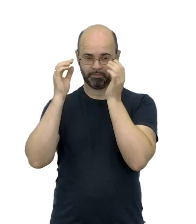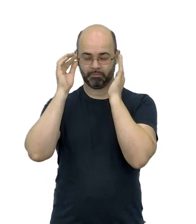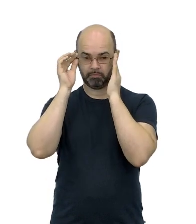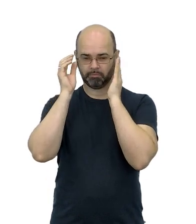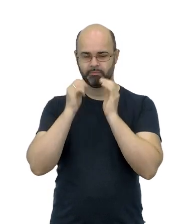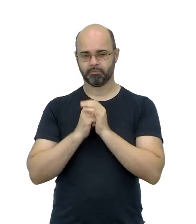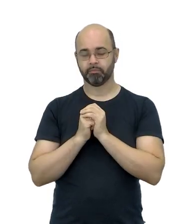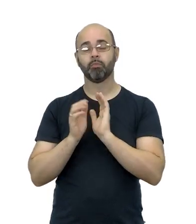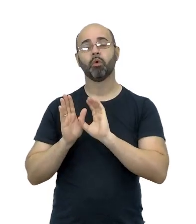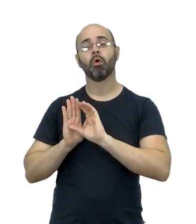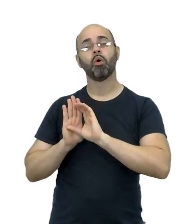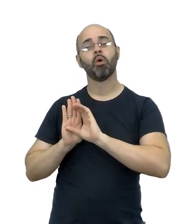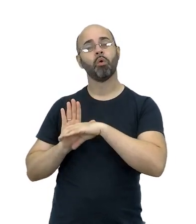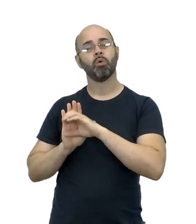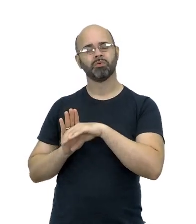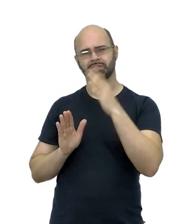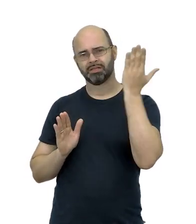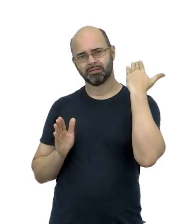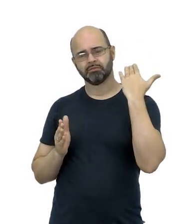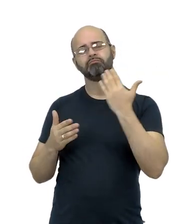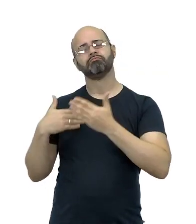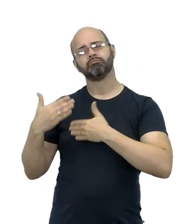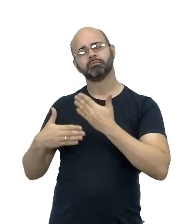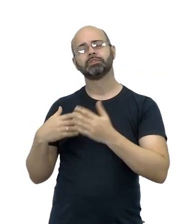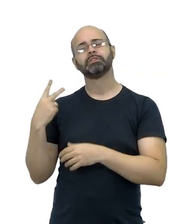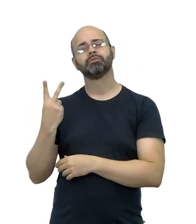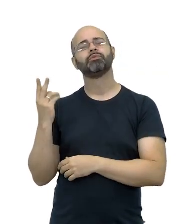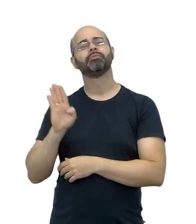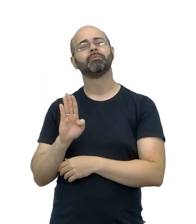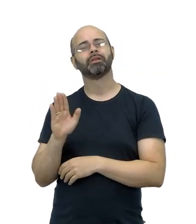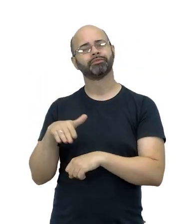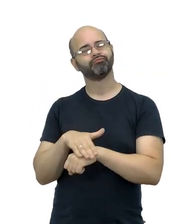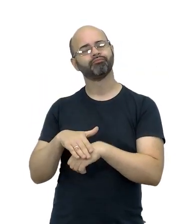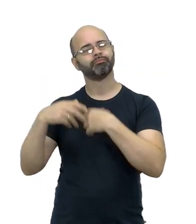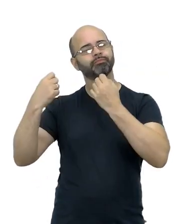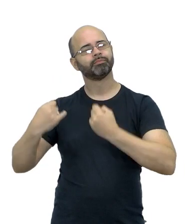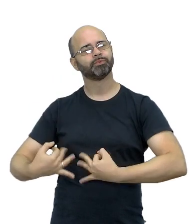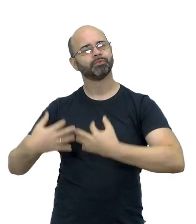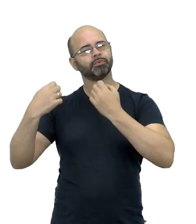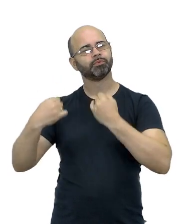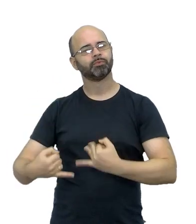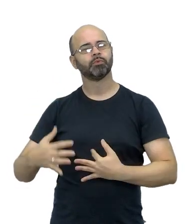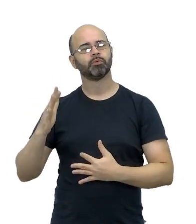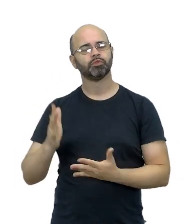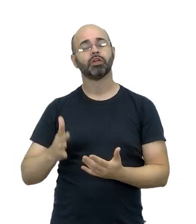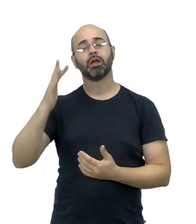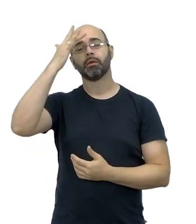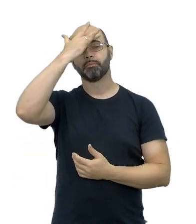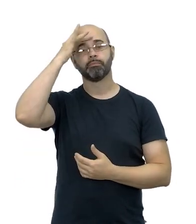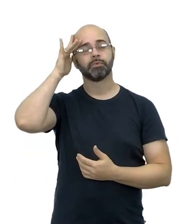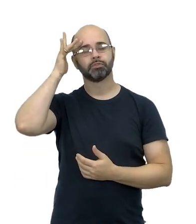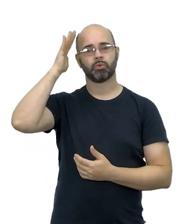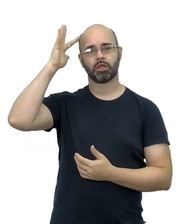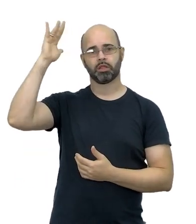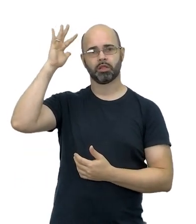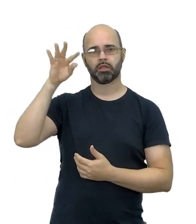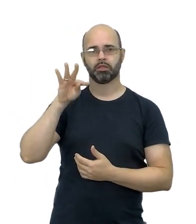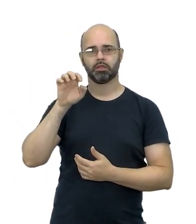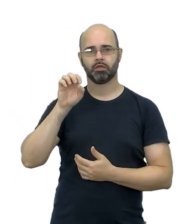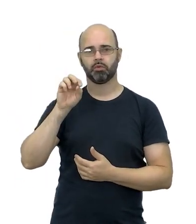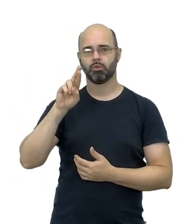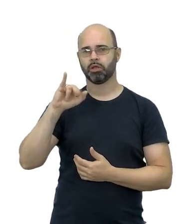conceitos que foram discutidos aí ao longo do segundo bimestre desse ano, trazendo alguns teóricos que vão embasar aí a nossa